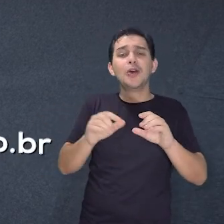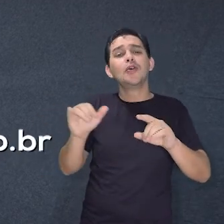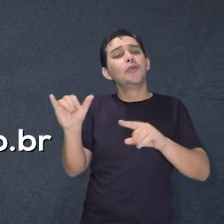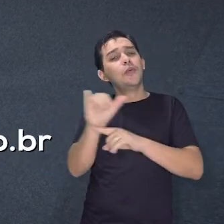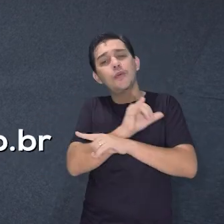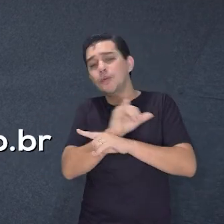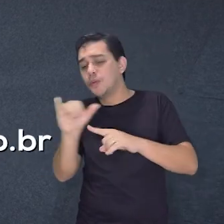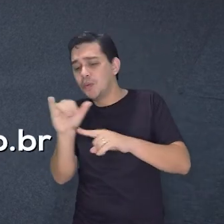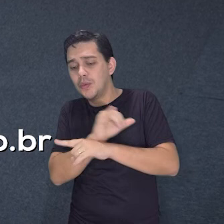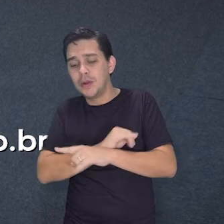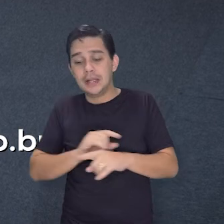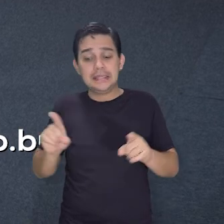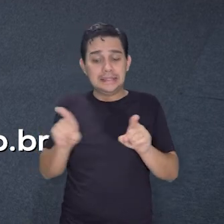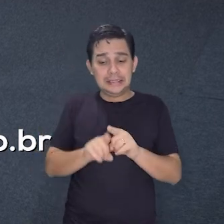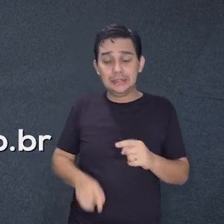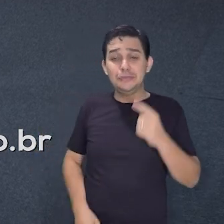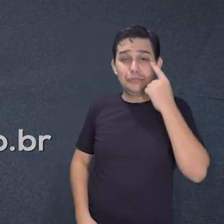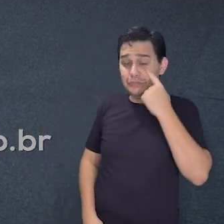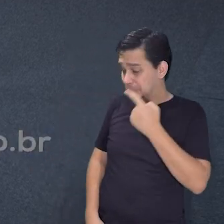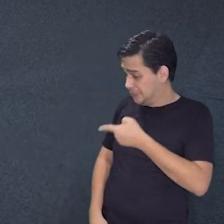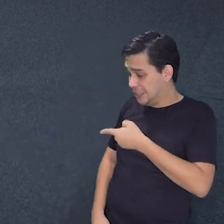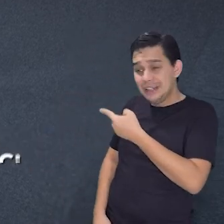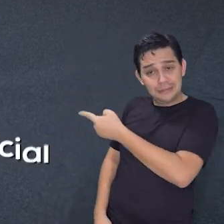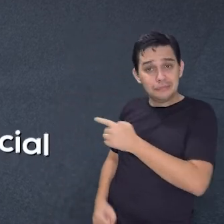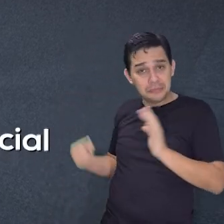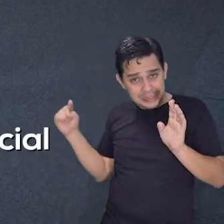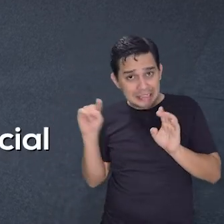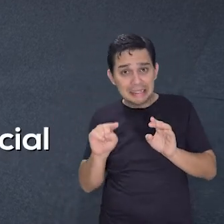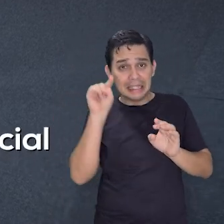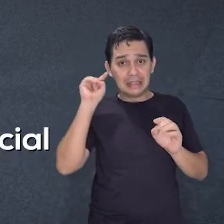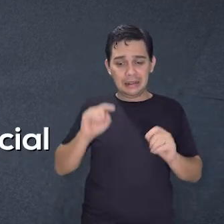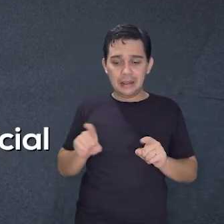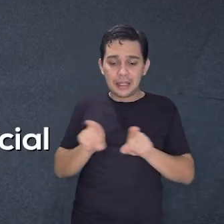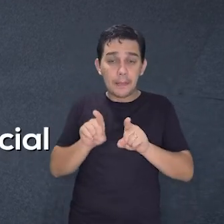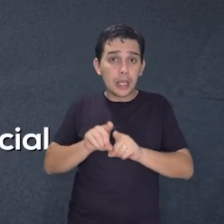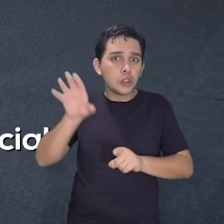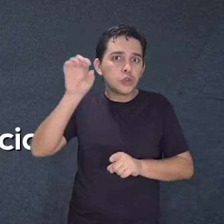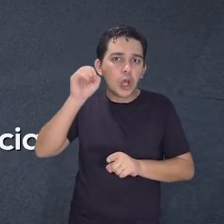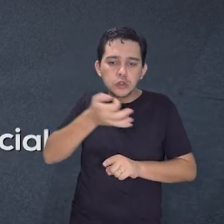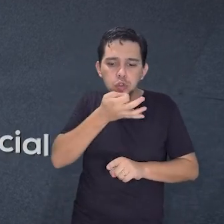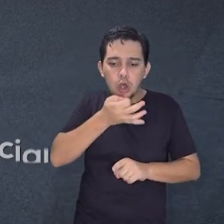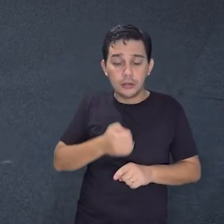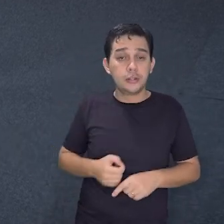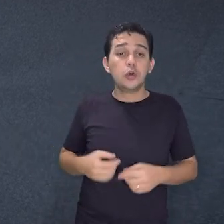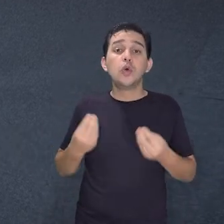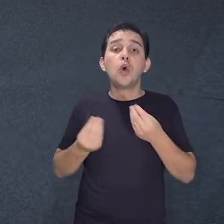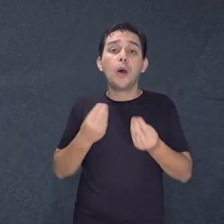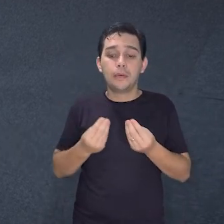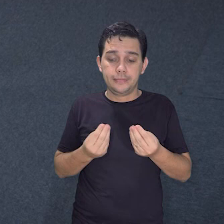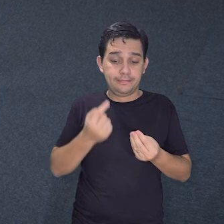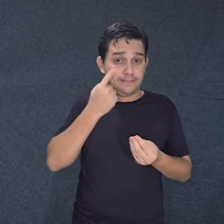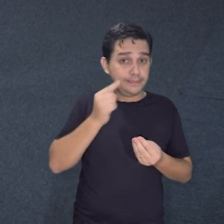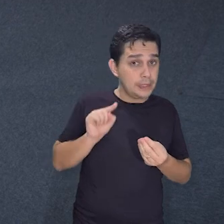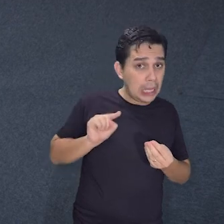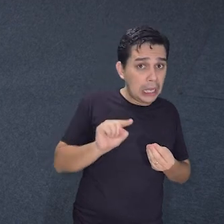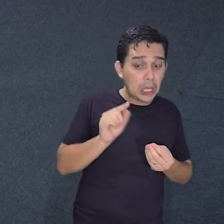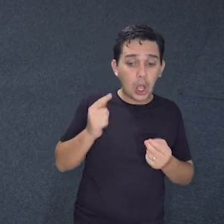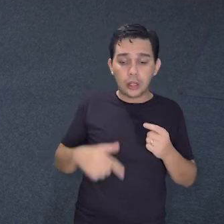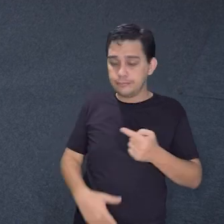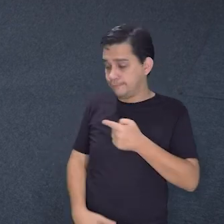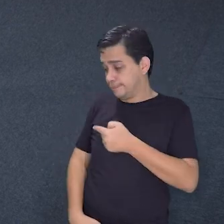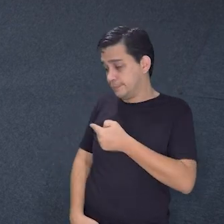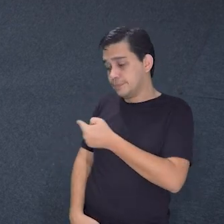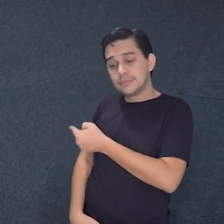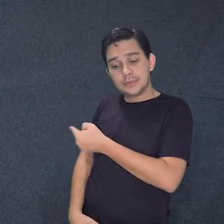Não deixe de nos acompanhar pelas redes sociais que estão aparecendo aqui embaixo. O podcast do MP Cidadão está disponível nas